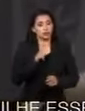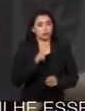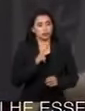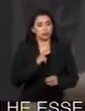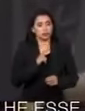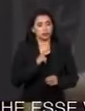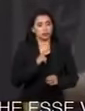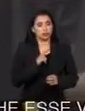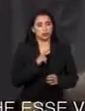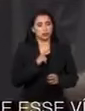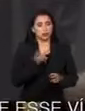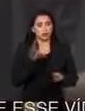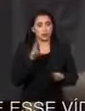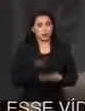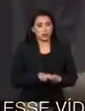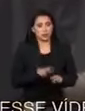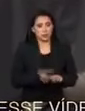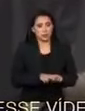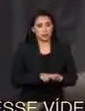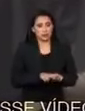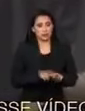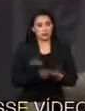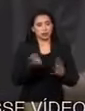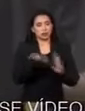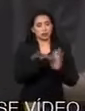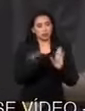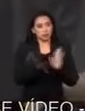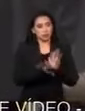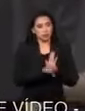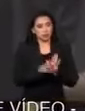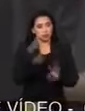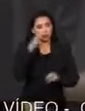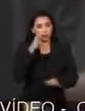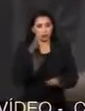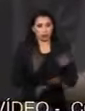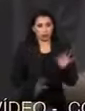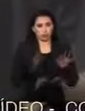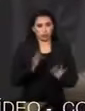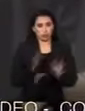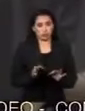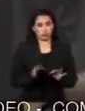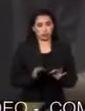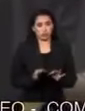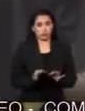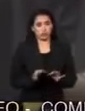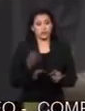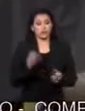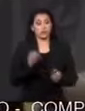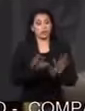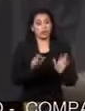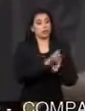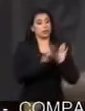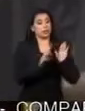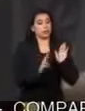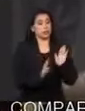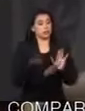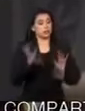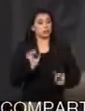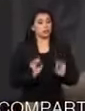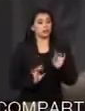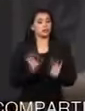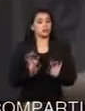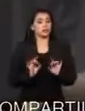prisão cautelar, embora posta no sistema de justiça como exceção, torna-se regra, em especial, a aplicação